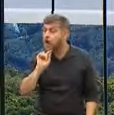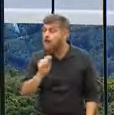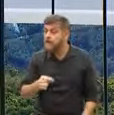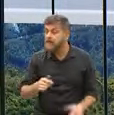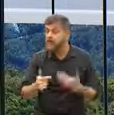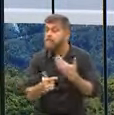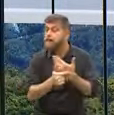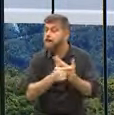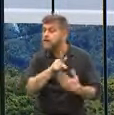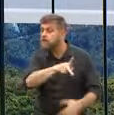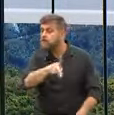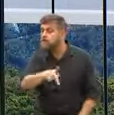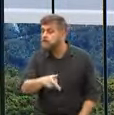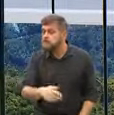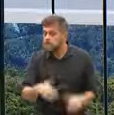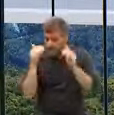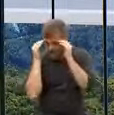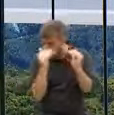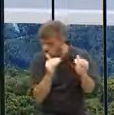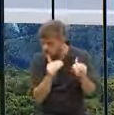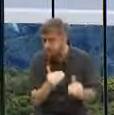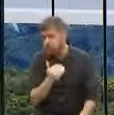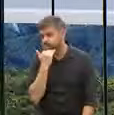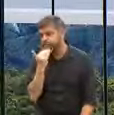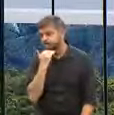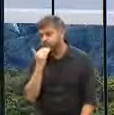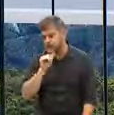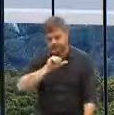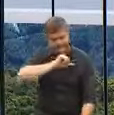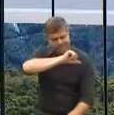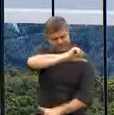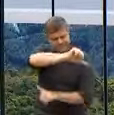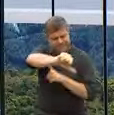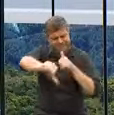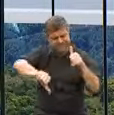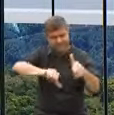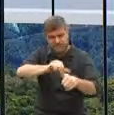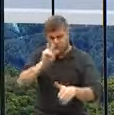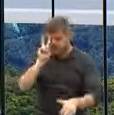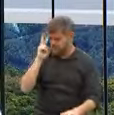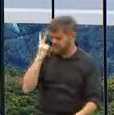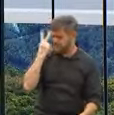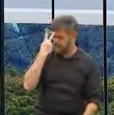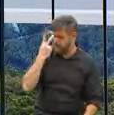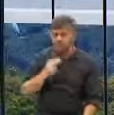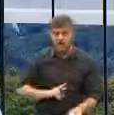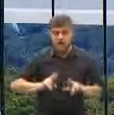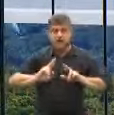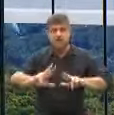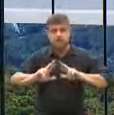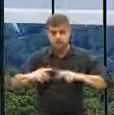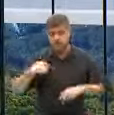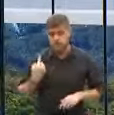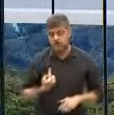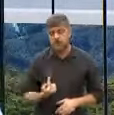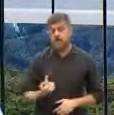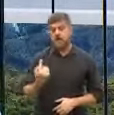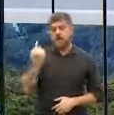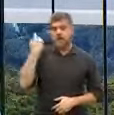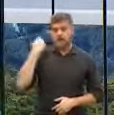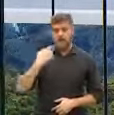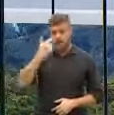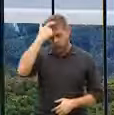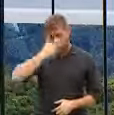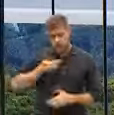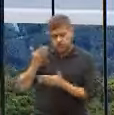professores. Quer dizer, a coisa virou de uma tal maneira que é diferente da nossa época de